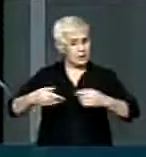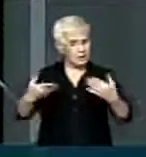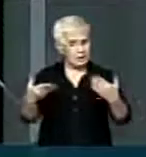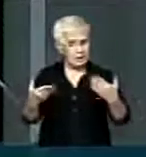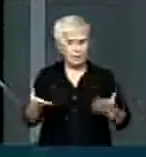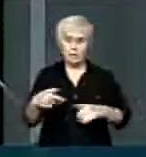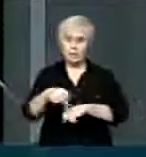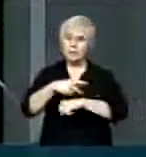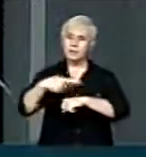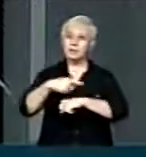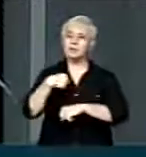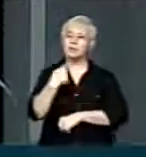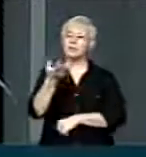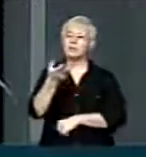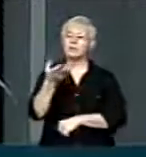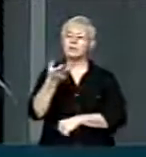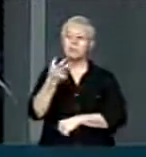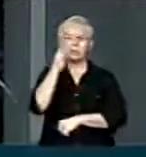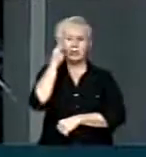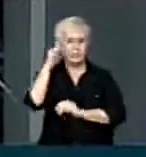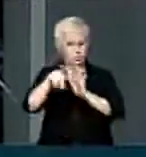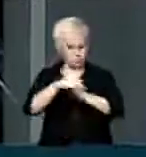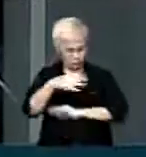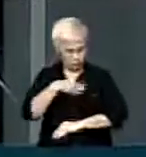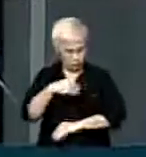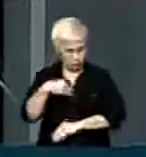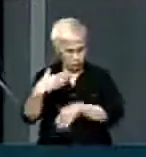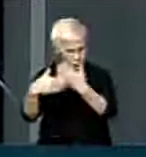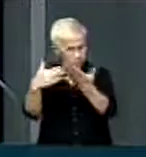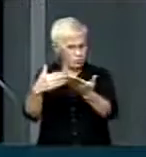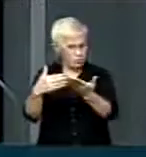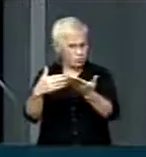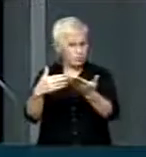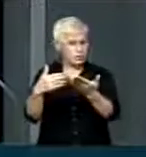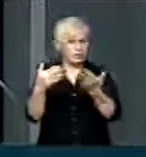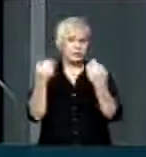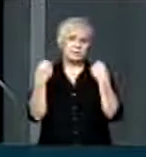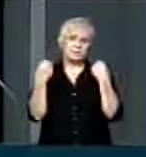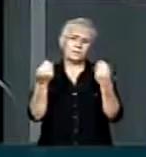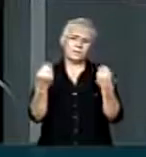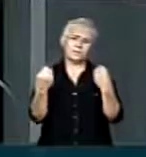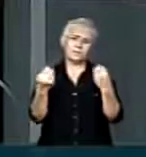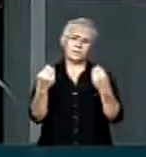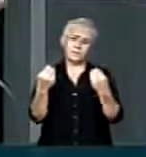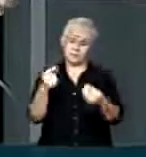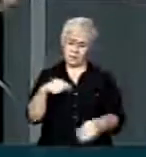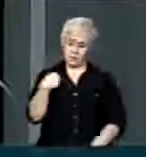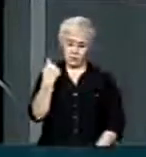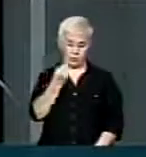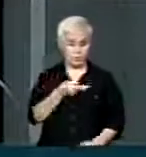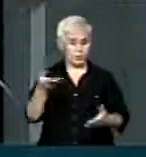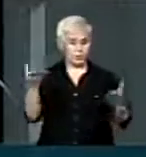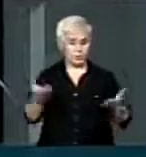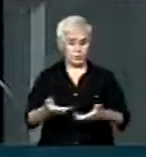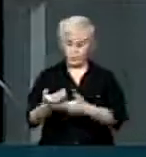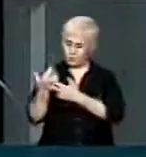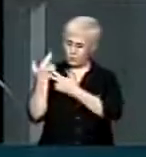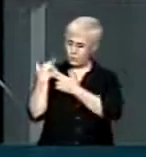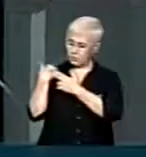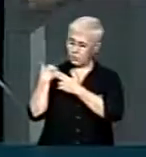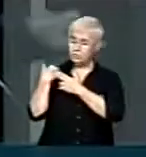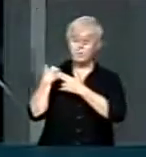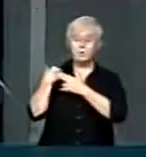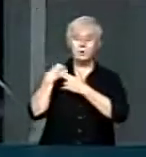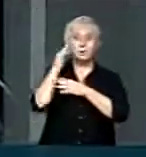que nós queremos para os nossos filhos, para as gerações futuras? Nós somos responsáveis por um Brasil